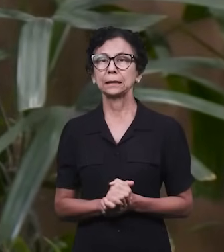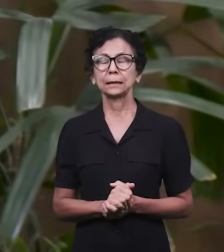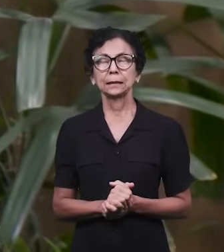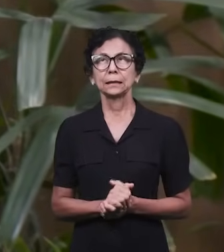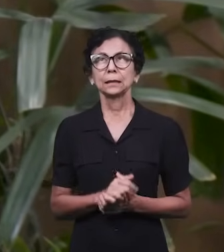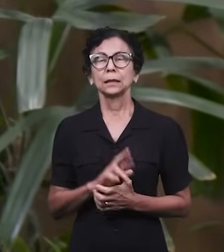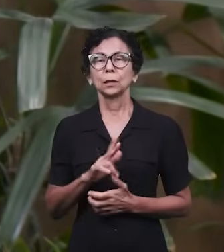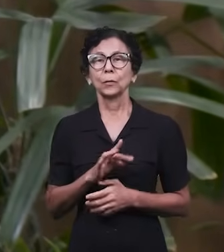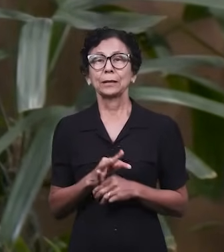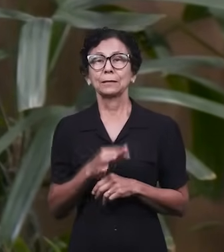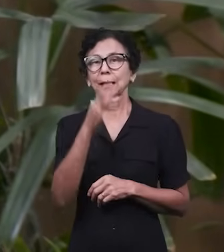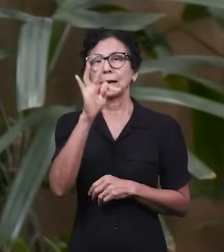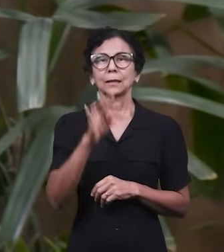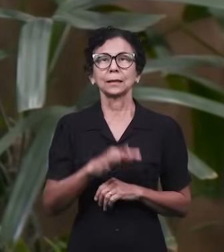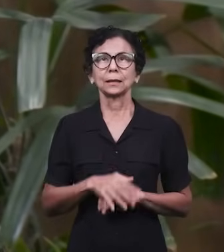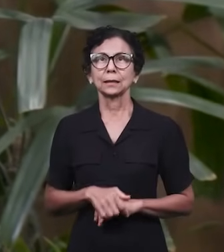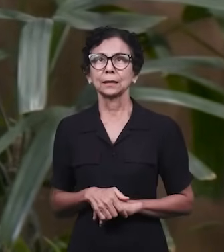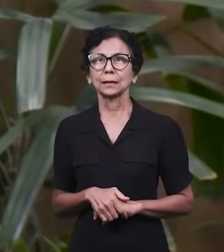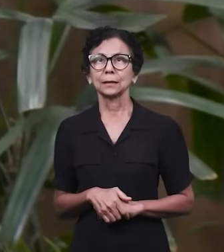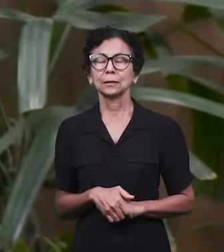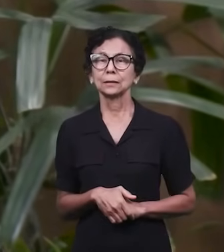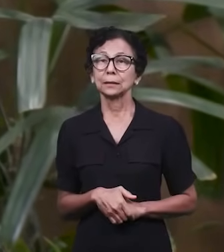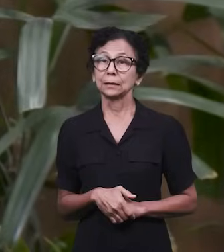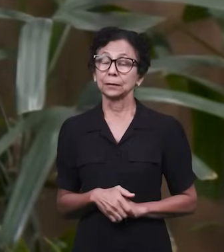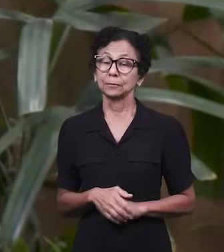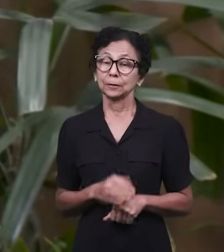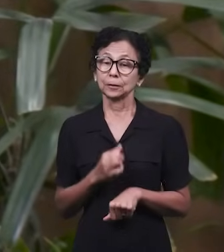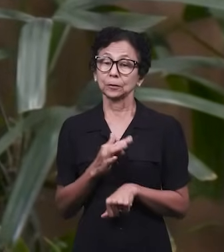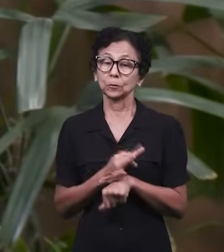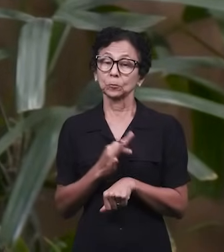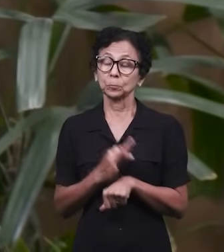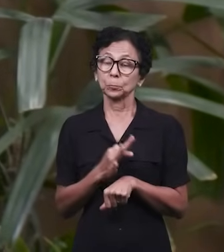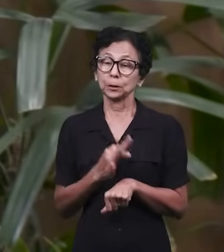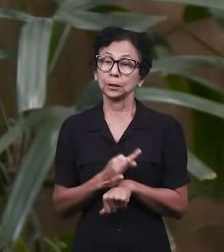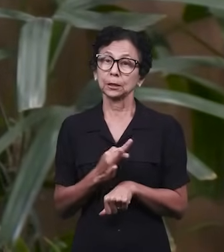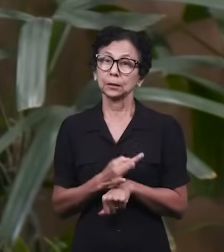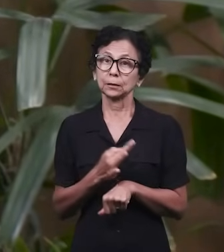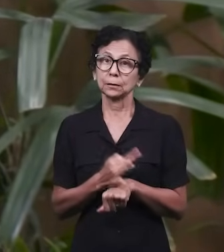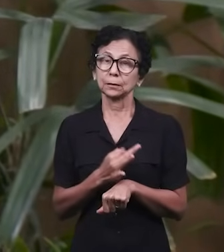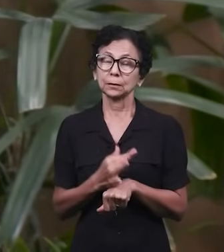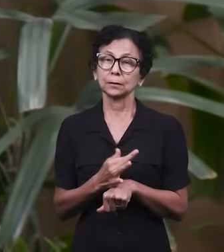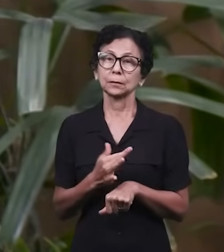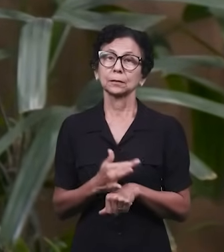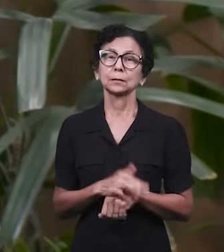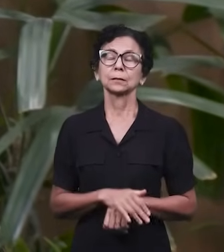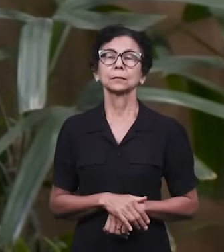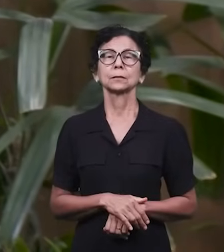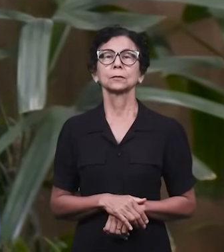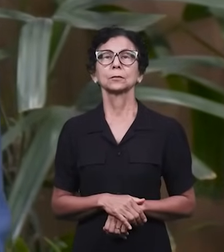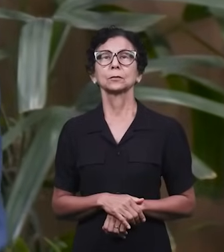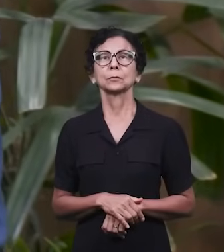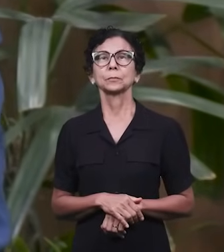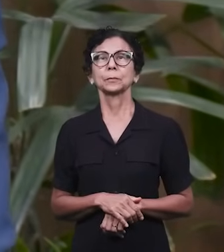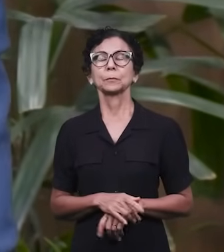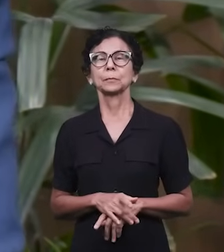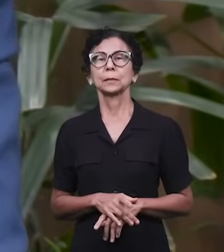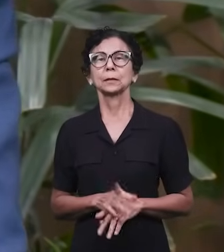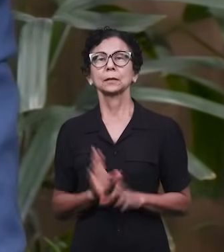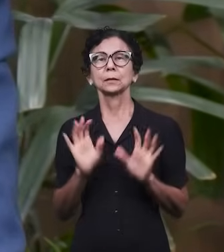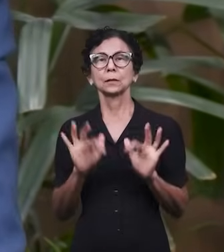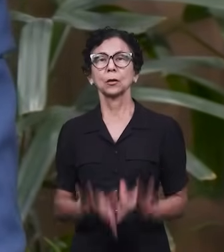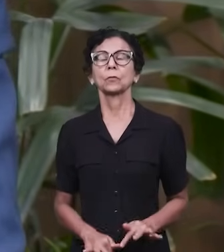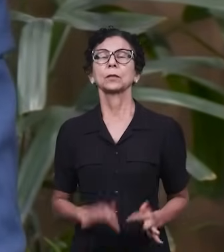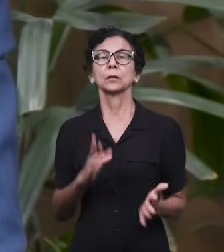resistência. Quem aguenta chegar no final, ele vai conseguir um resultado melhor. No decorrer da prova,